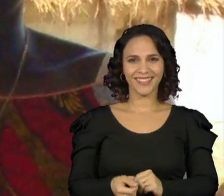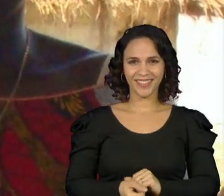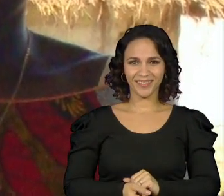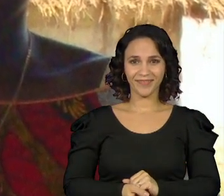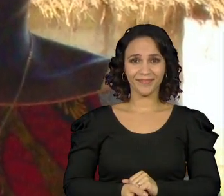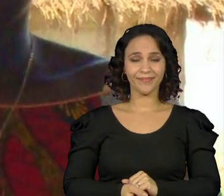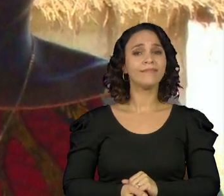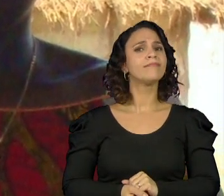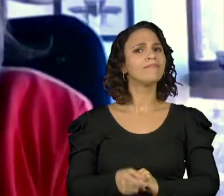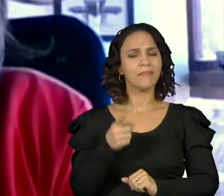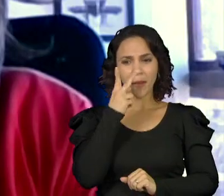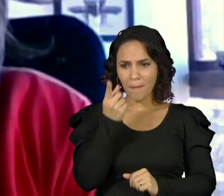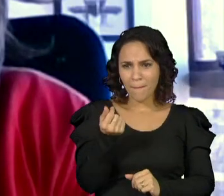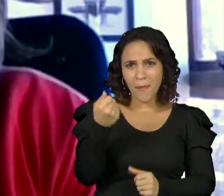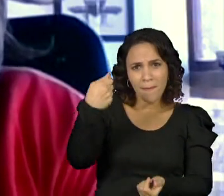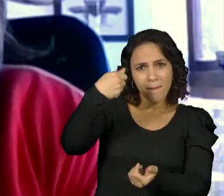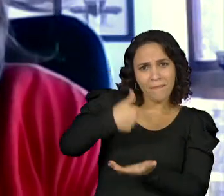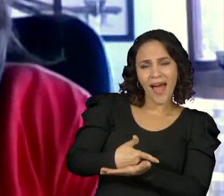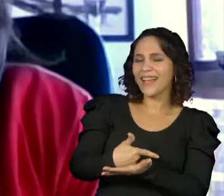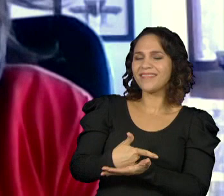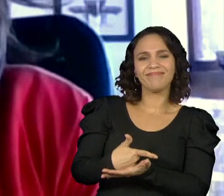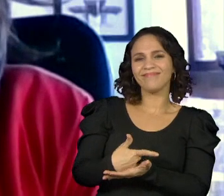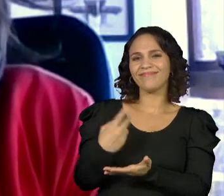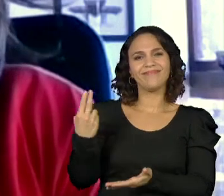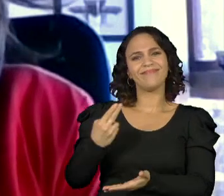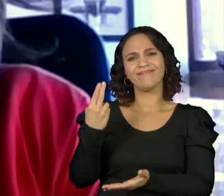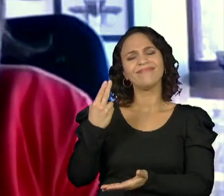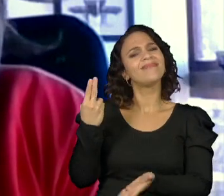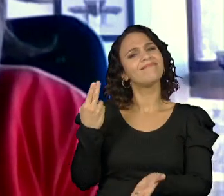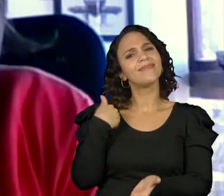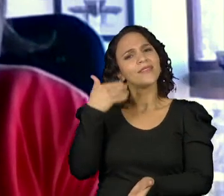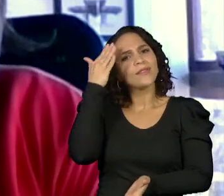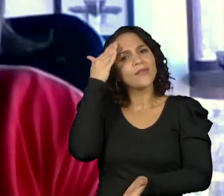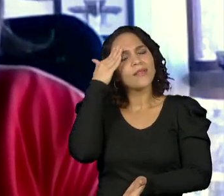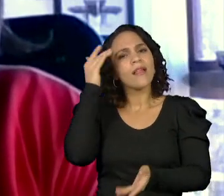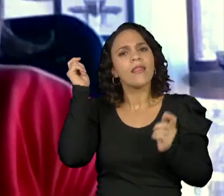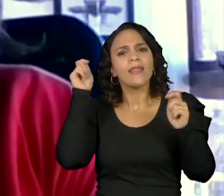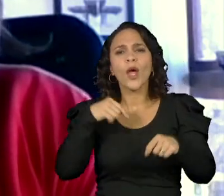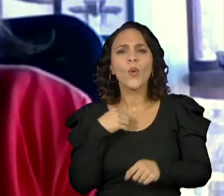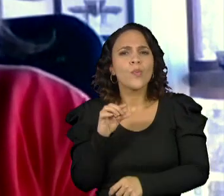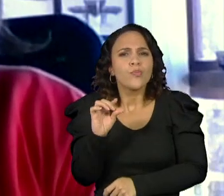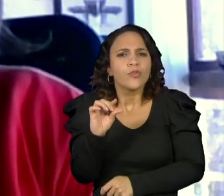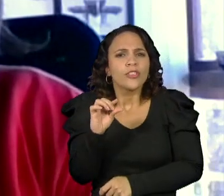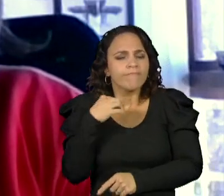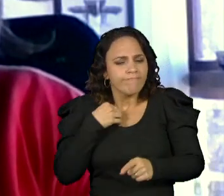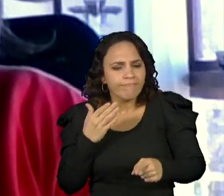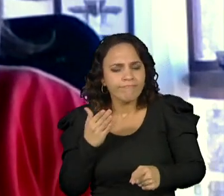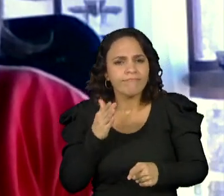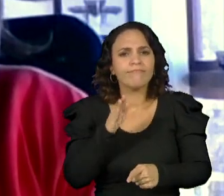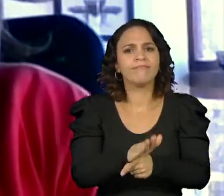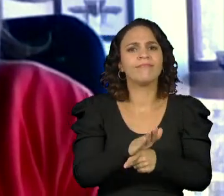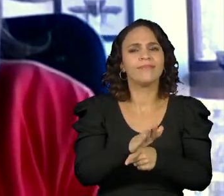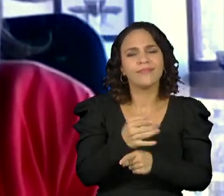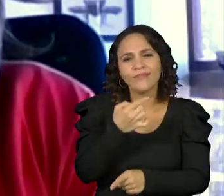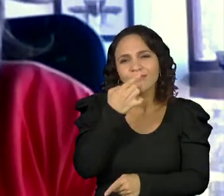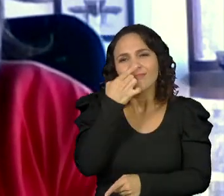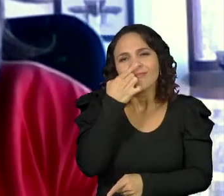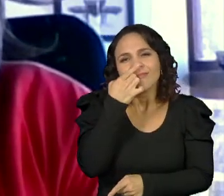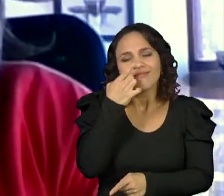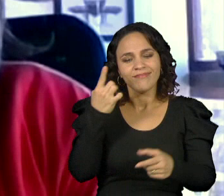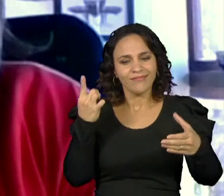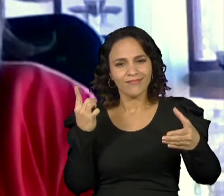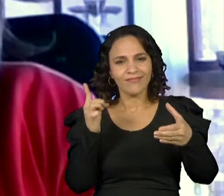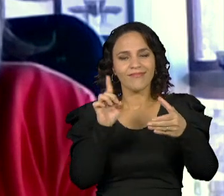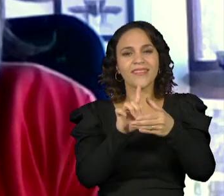Isso não tem preço. Você saber que faz diferença, mesmo que seja só um pouquinho, mas é disso mesmo. Eu